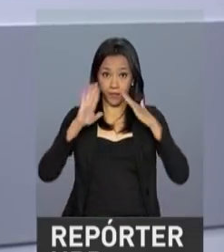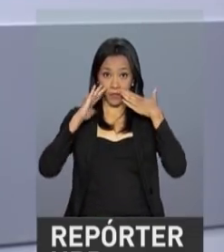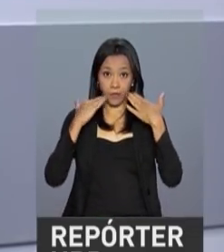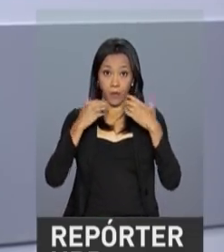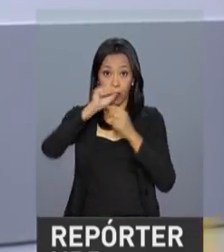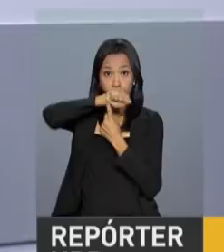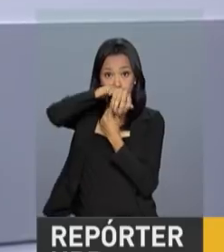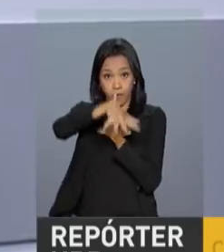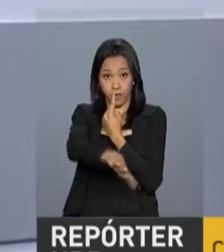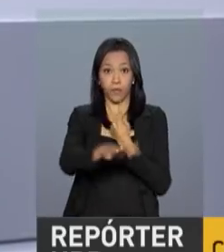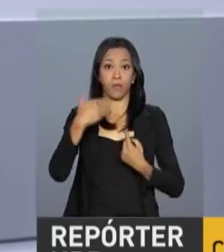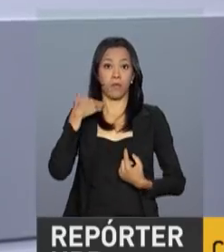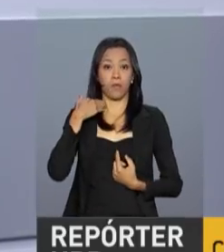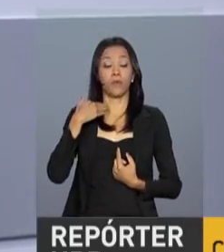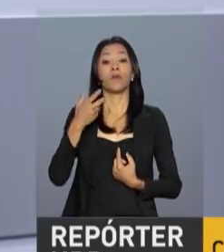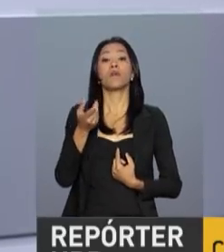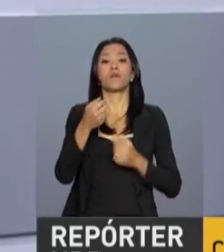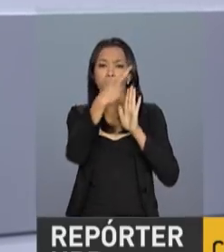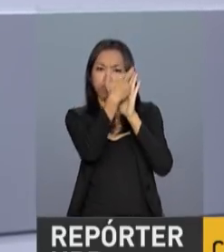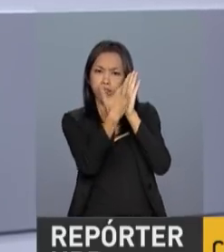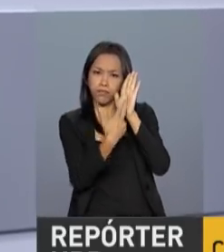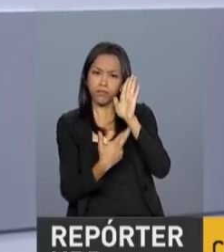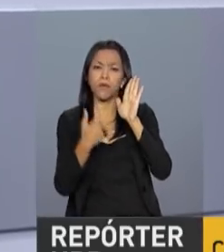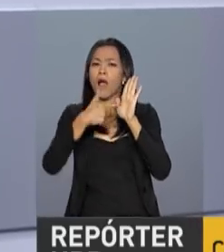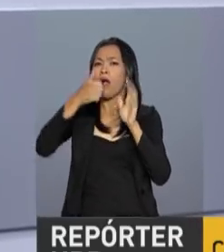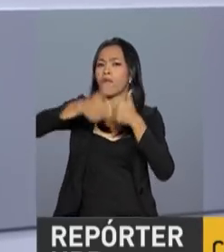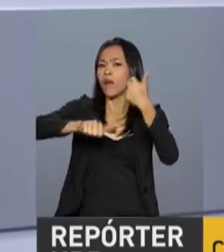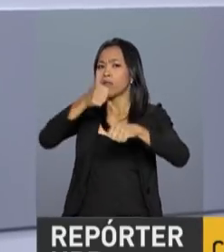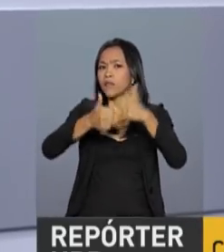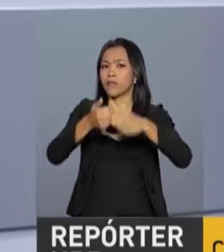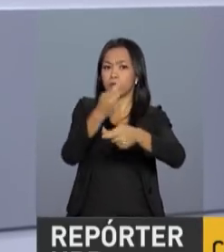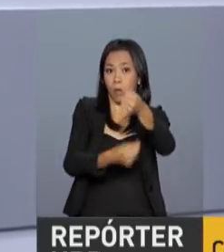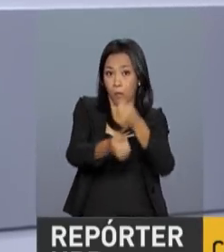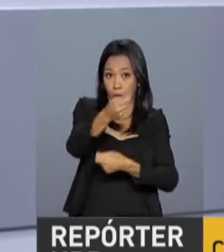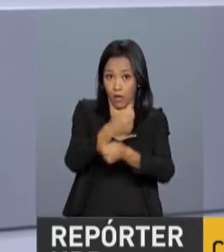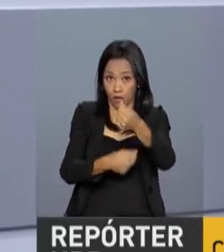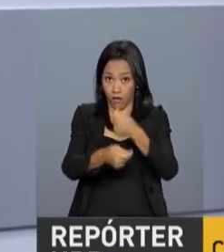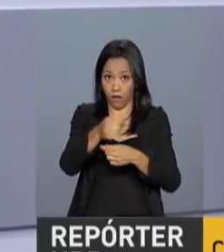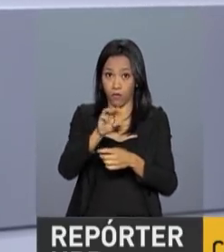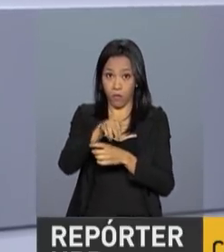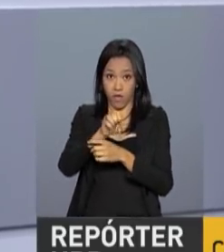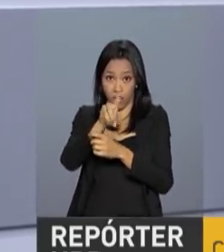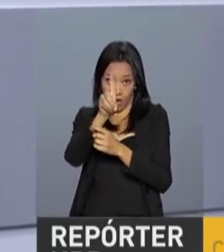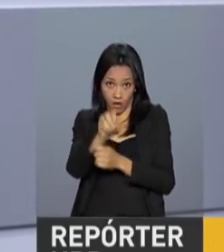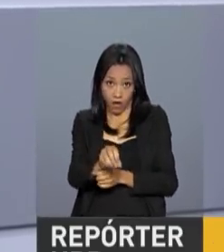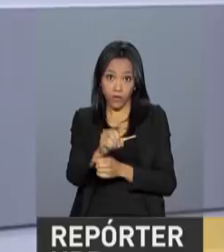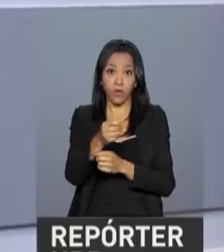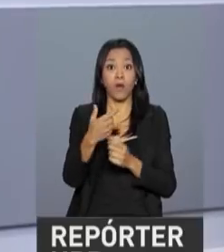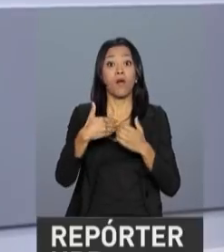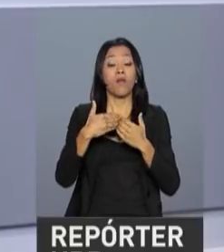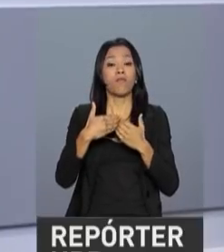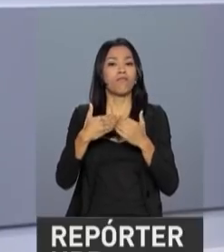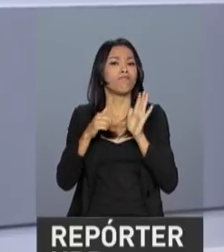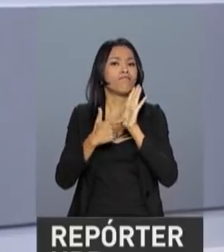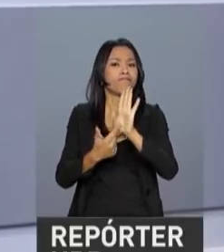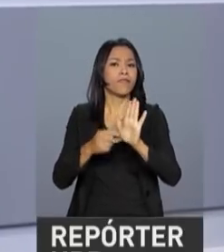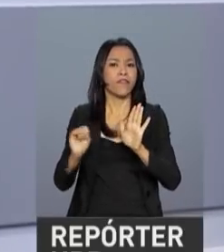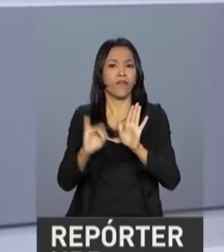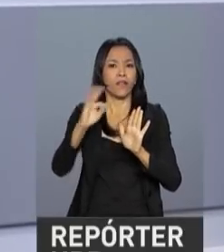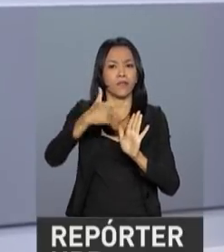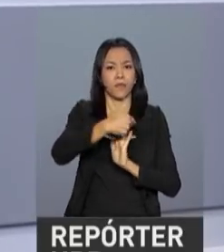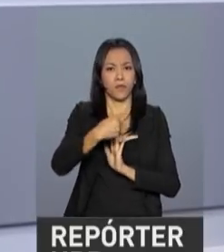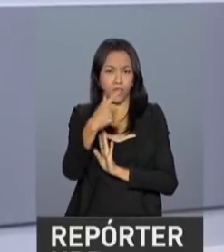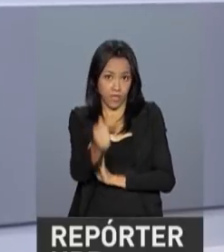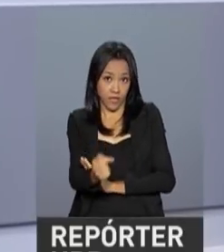do banco central que traz as projeções do mercado financeiro mostra a expectativa de inflação para 2017 e continua